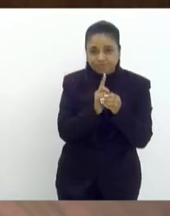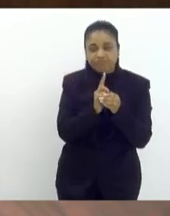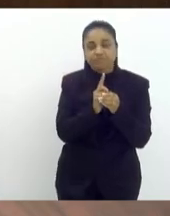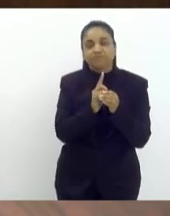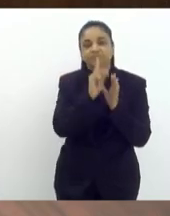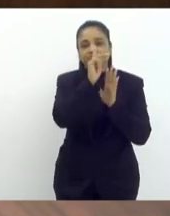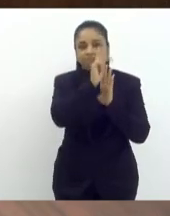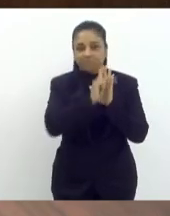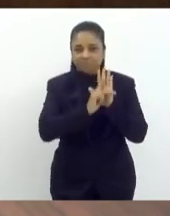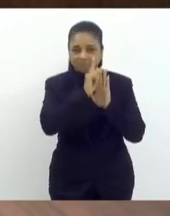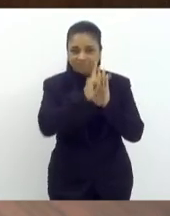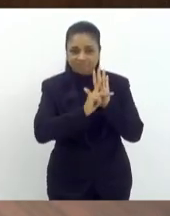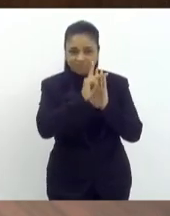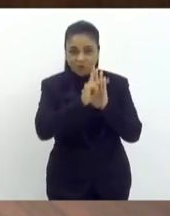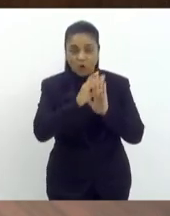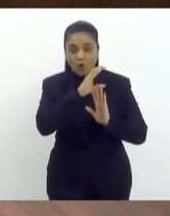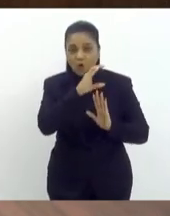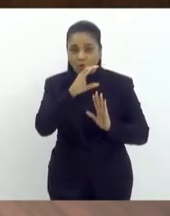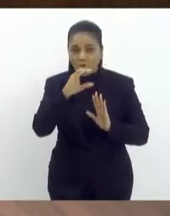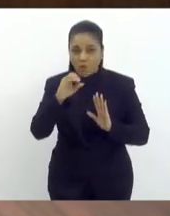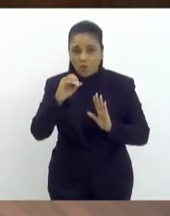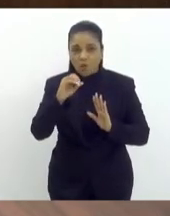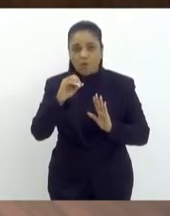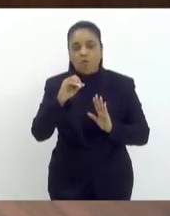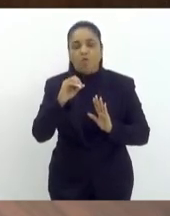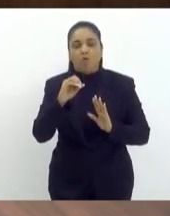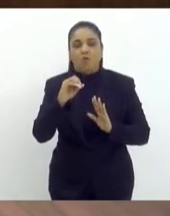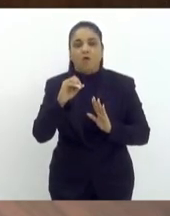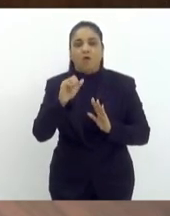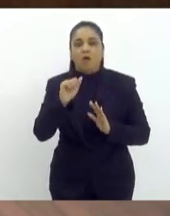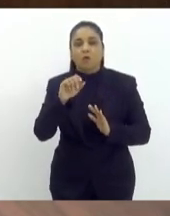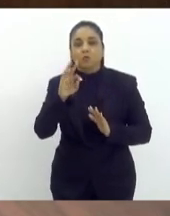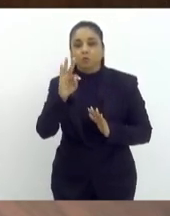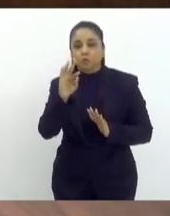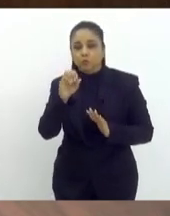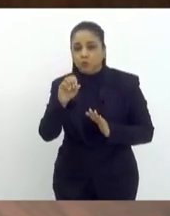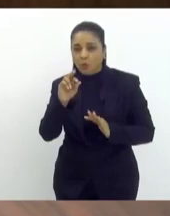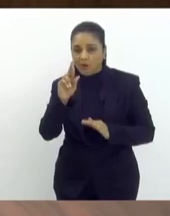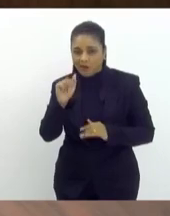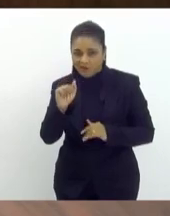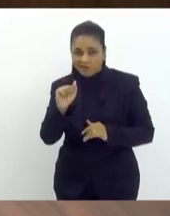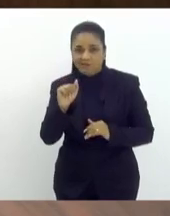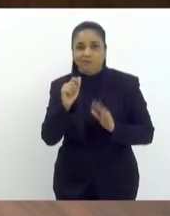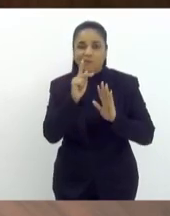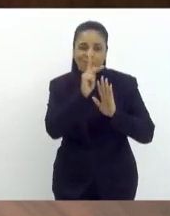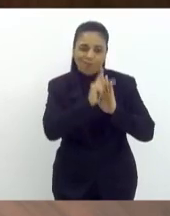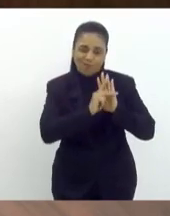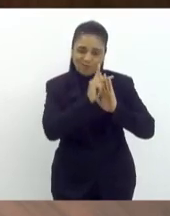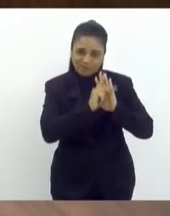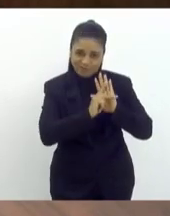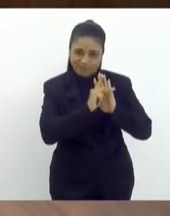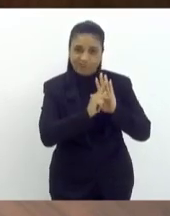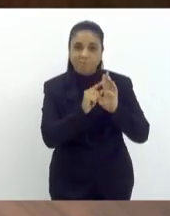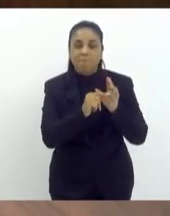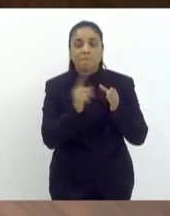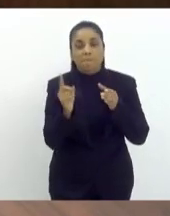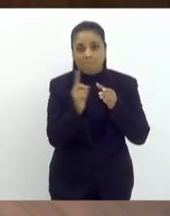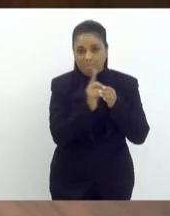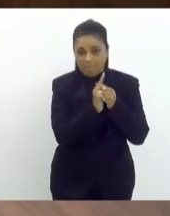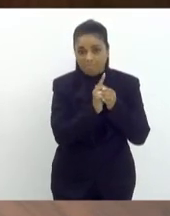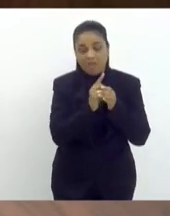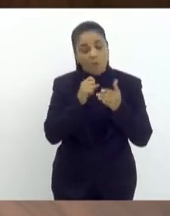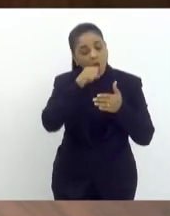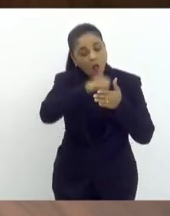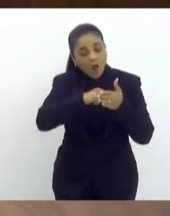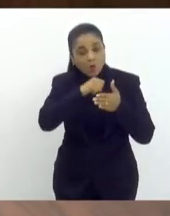também como co-autora desse projeto porque essa é realmente uma luta que tem que ser de todos